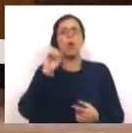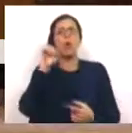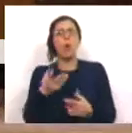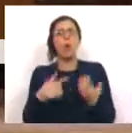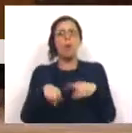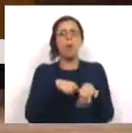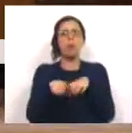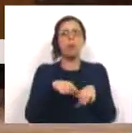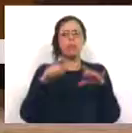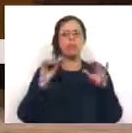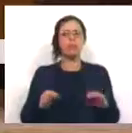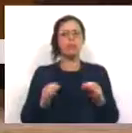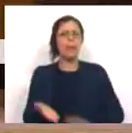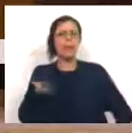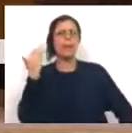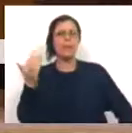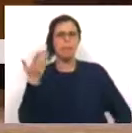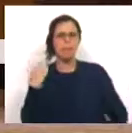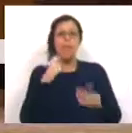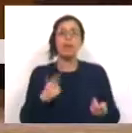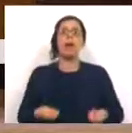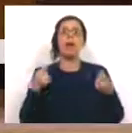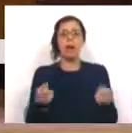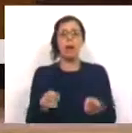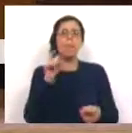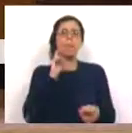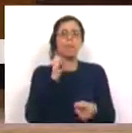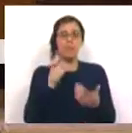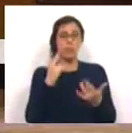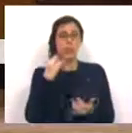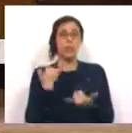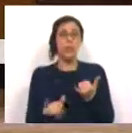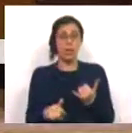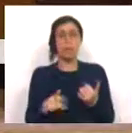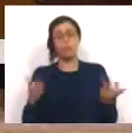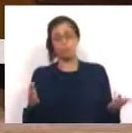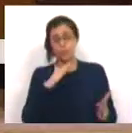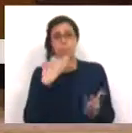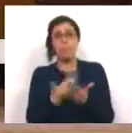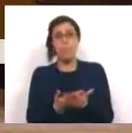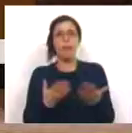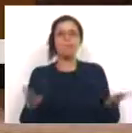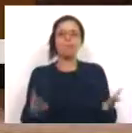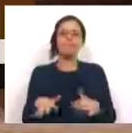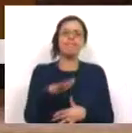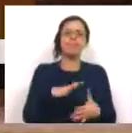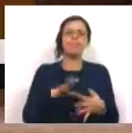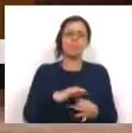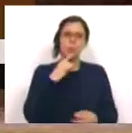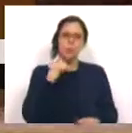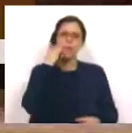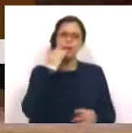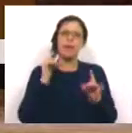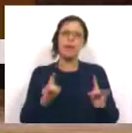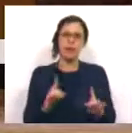com uma política absolutamente insuficiente de investimento na prevenção do risco, tem gerado situações muito